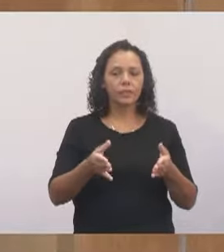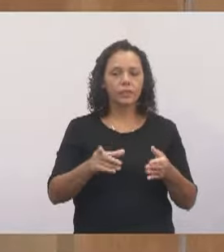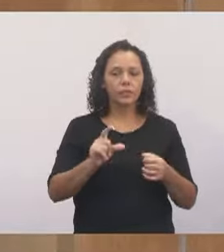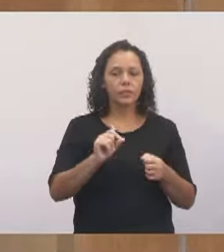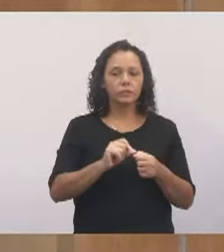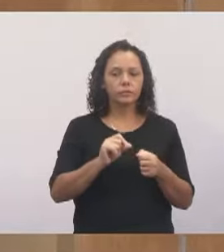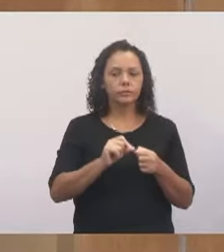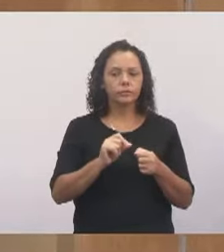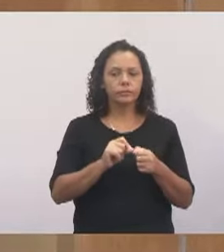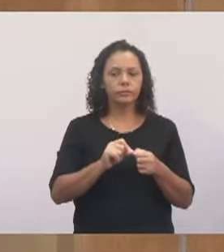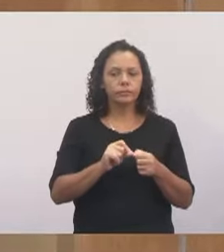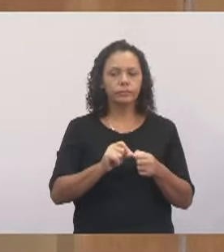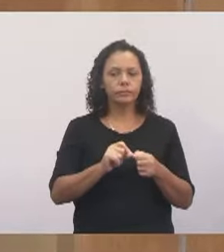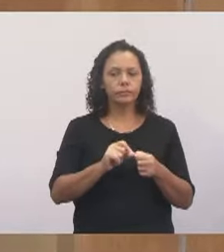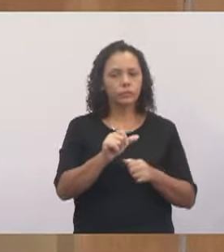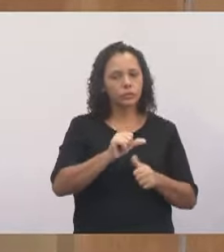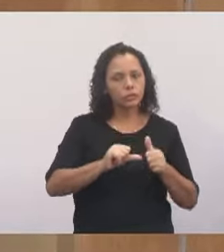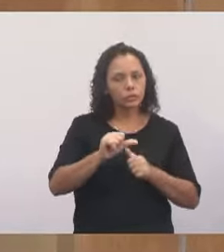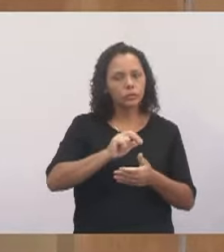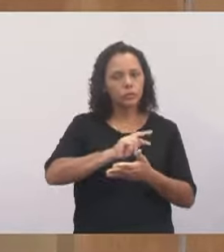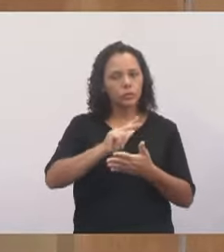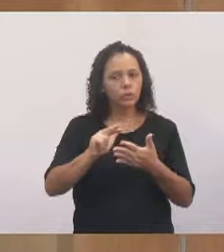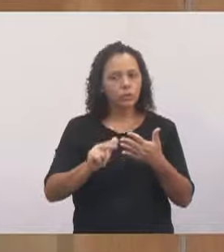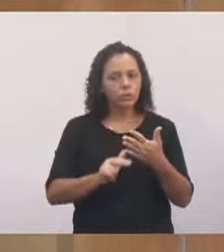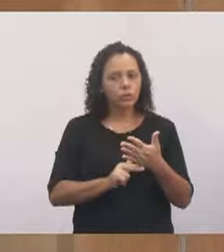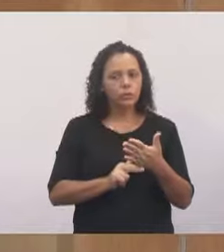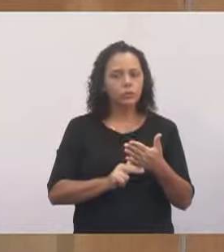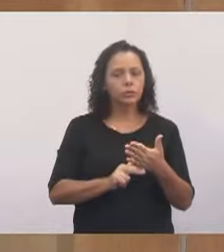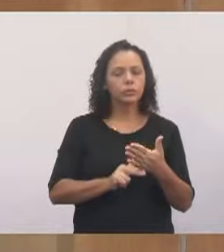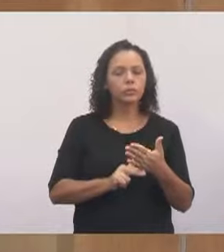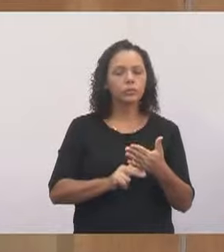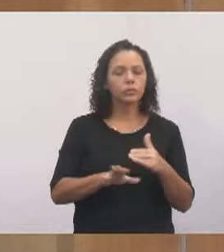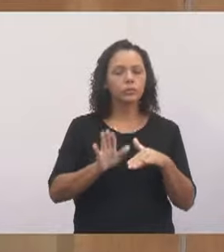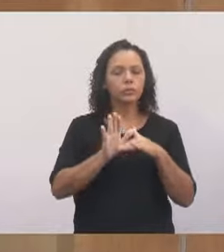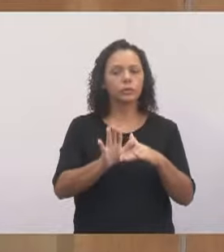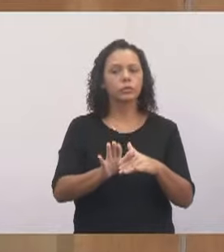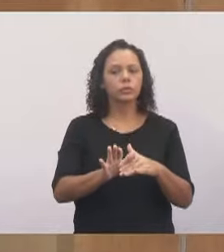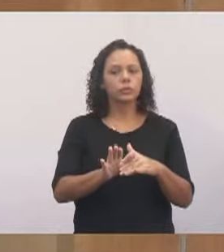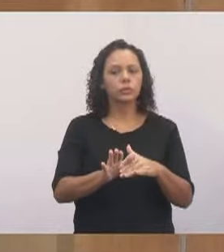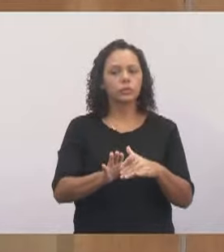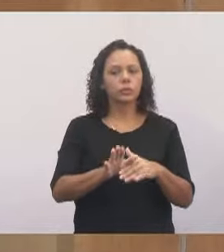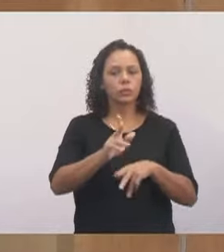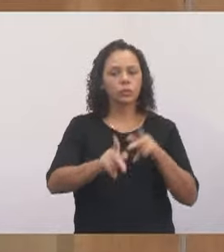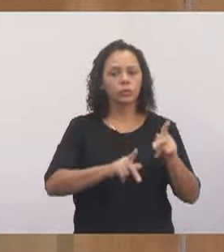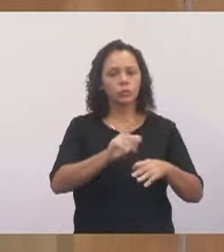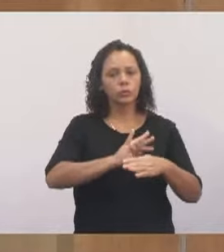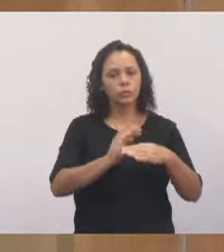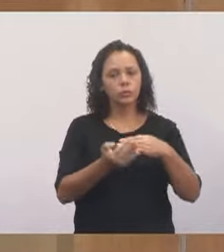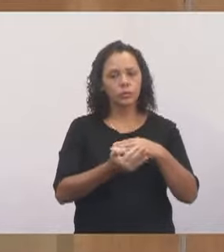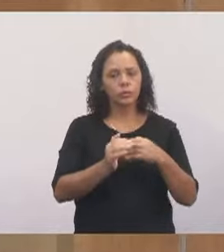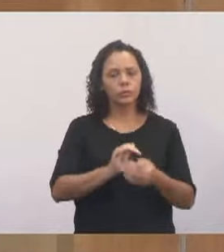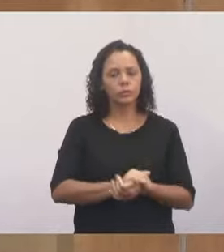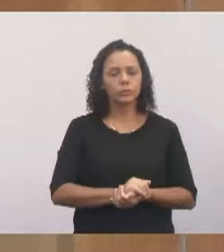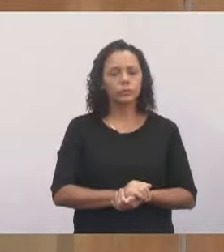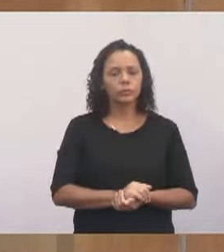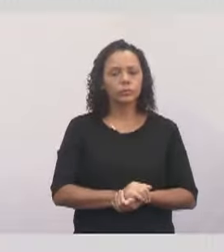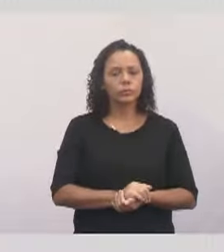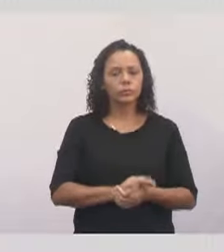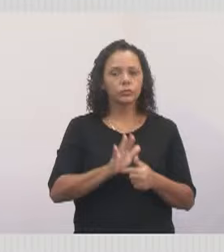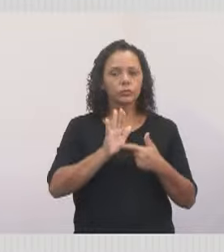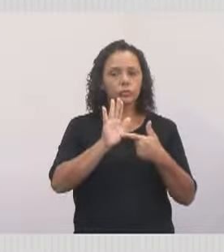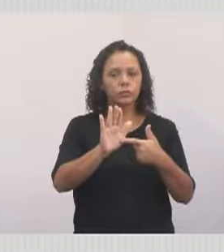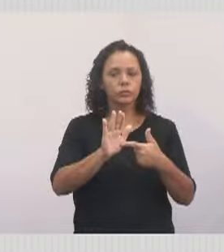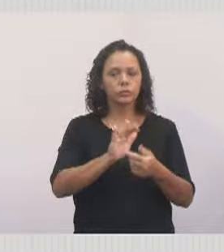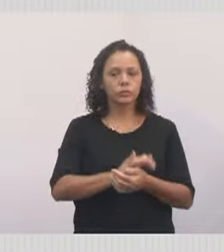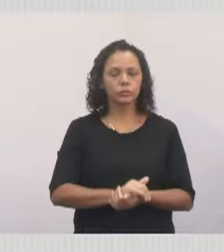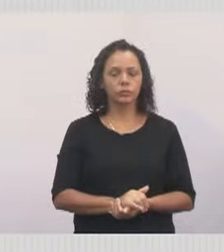fazendo algumas transformações em benefício daquela comunidade ali do Jardim Santa Maria. Vamos lá. Por favor, a apresentação.